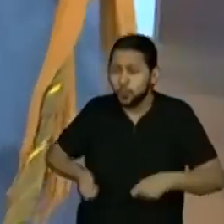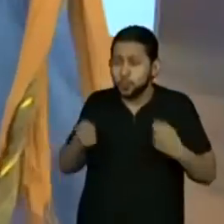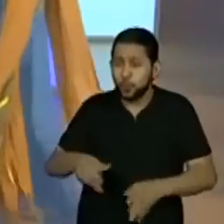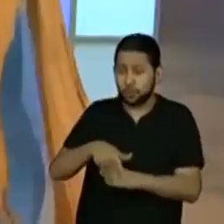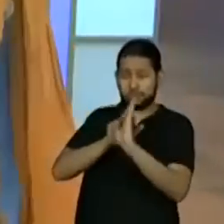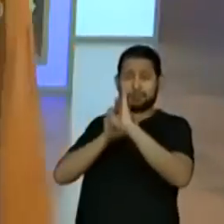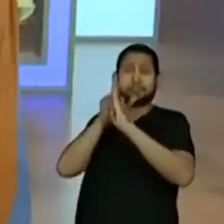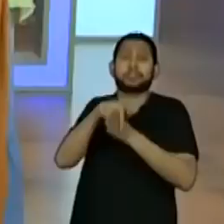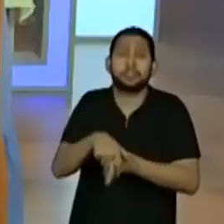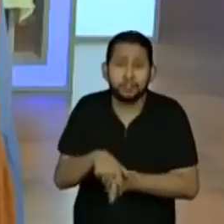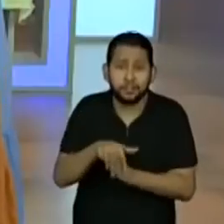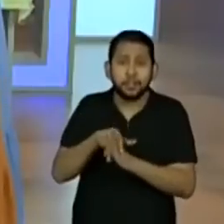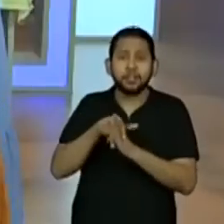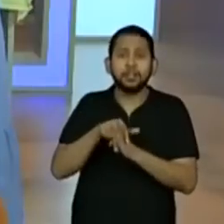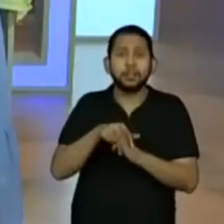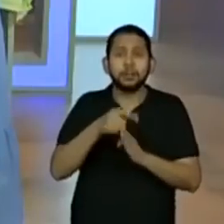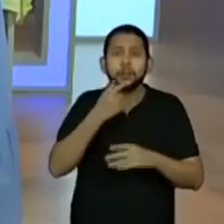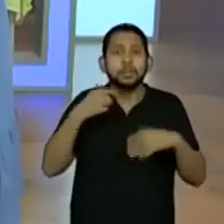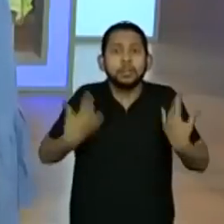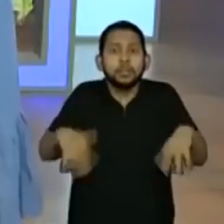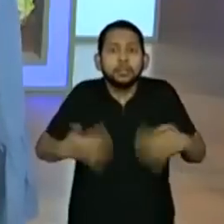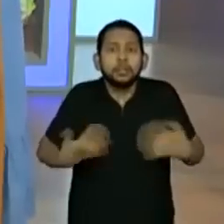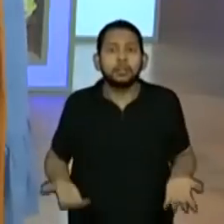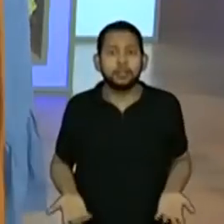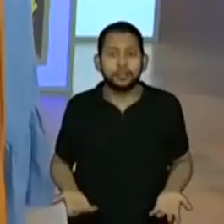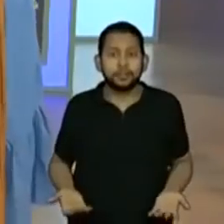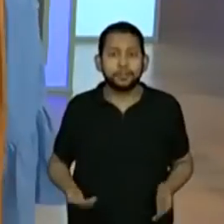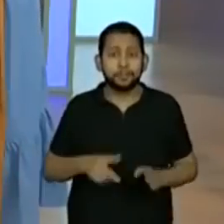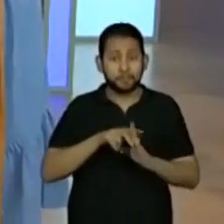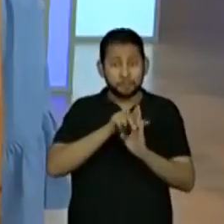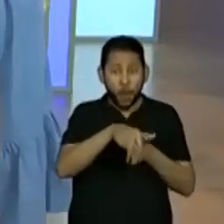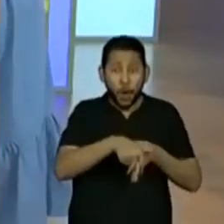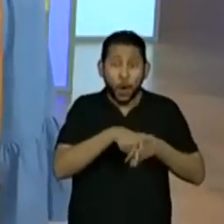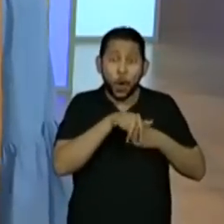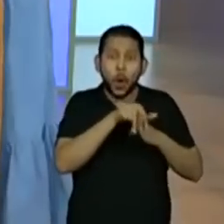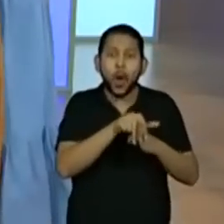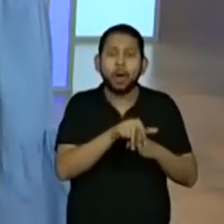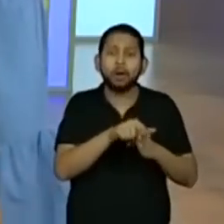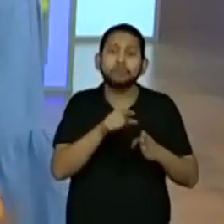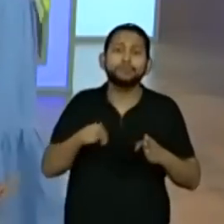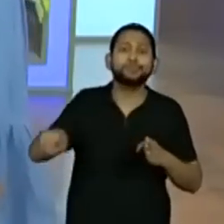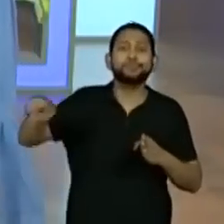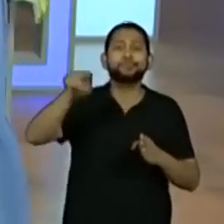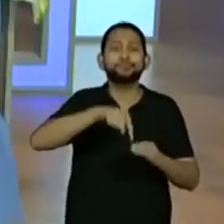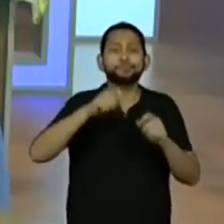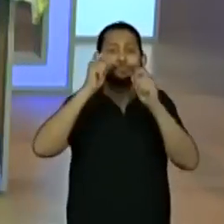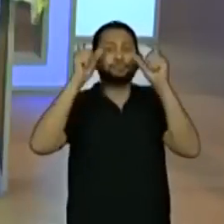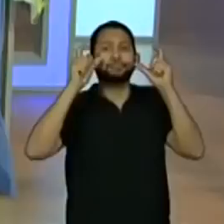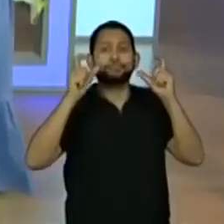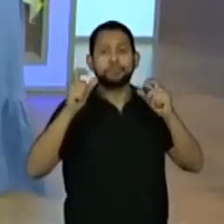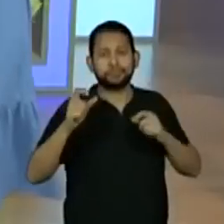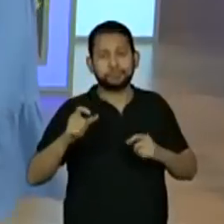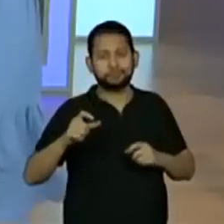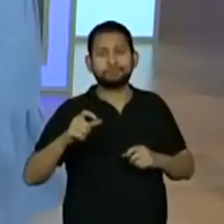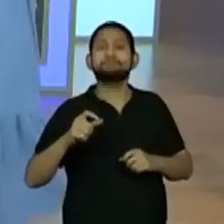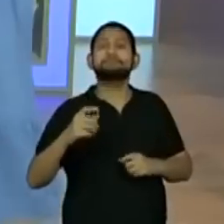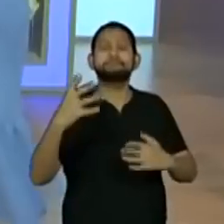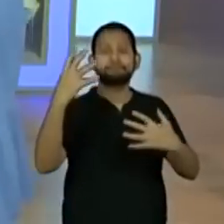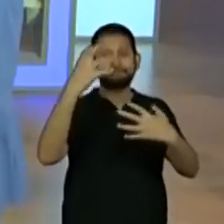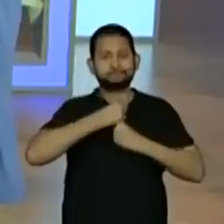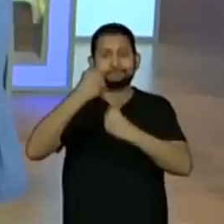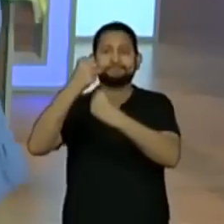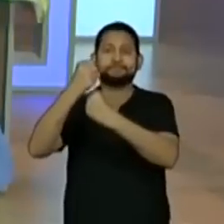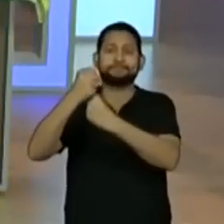Ele não sabia o que fazer. Aí, todos os cavalariços acordaram. Ele foi levado ao rei, que